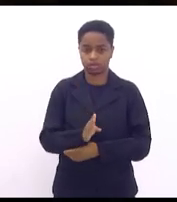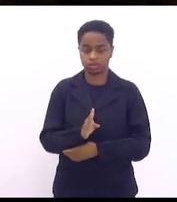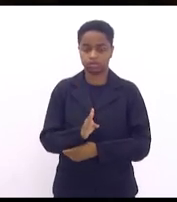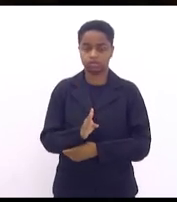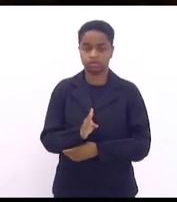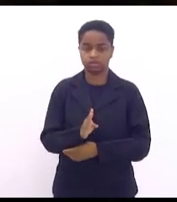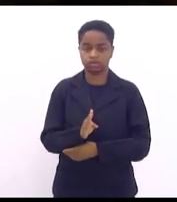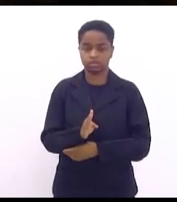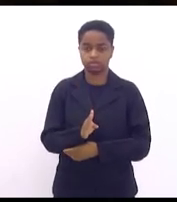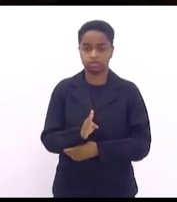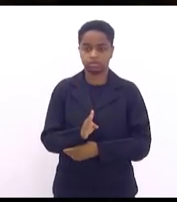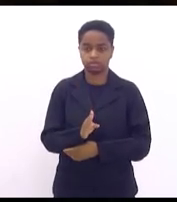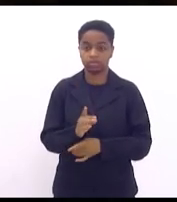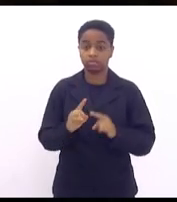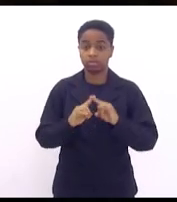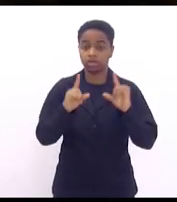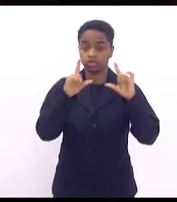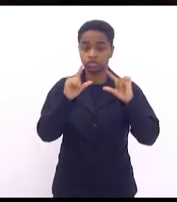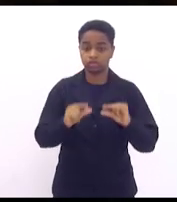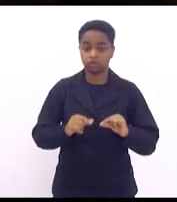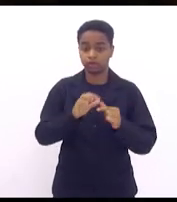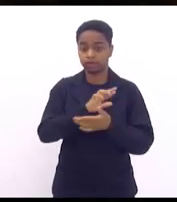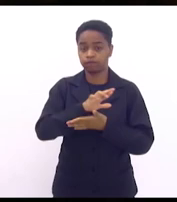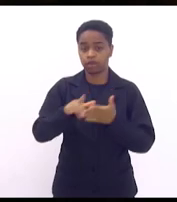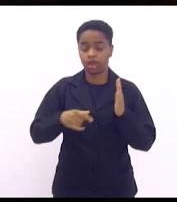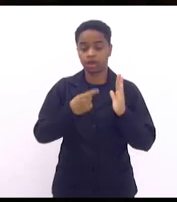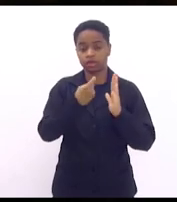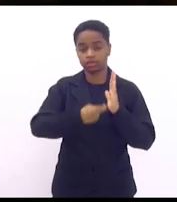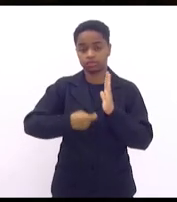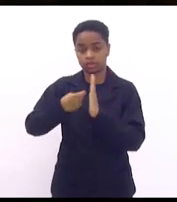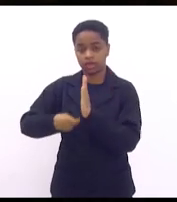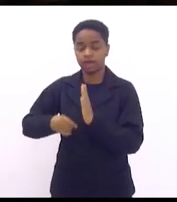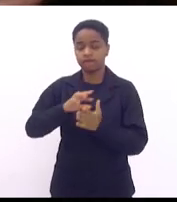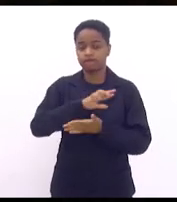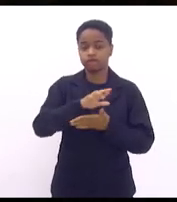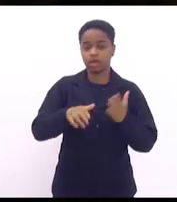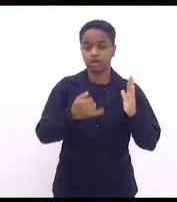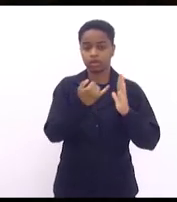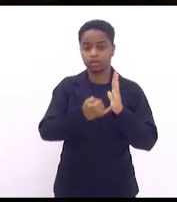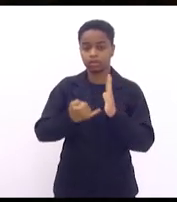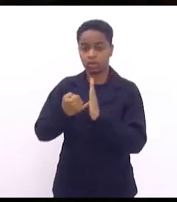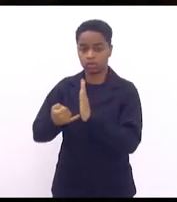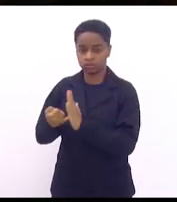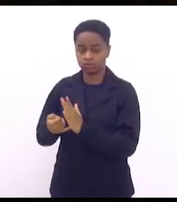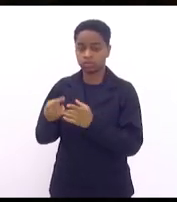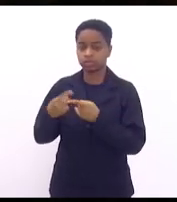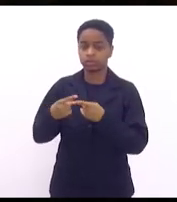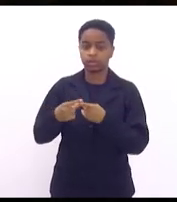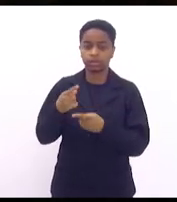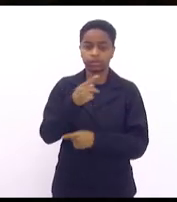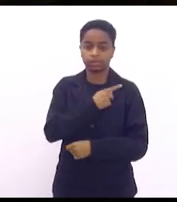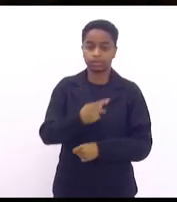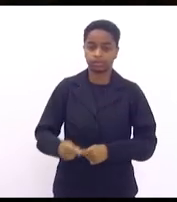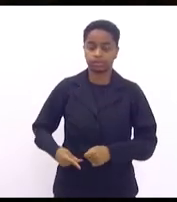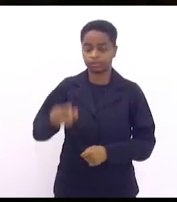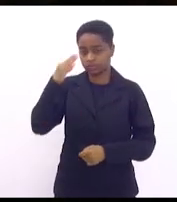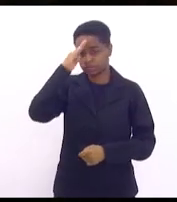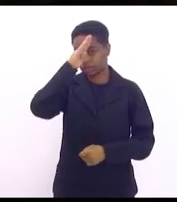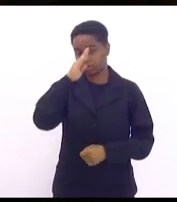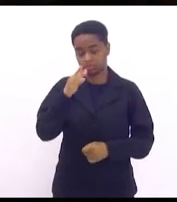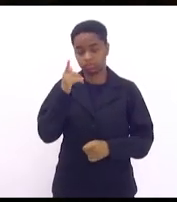e com redução em diversos tributos, em diversos impostos, que o presidente Bolsonaro fez